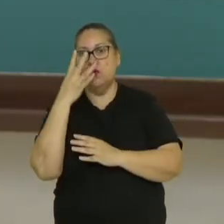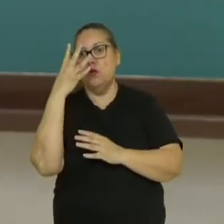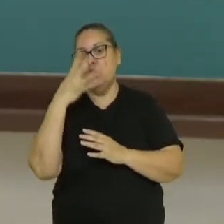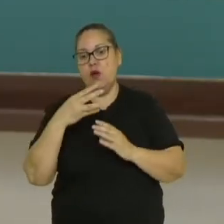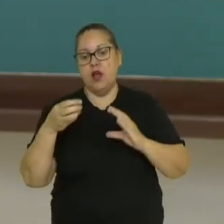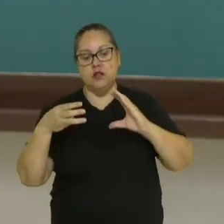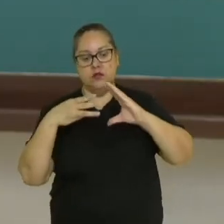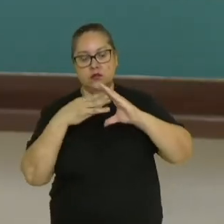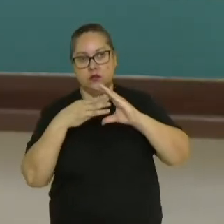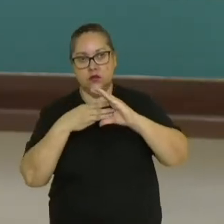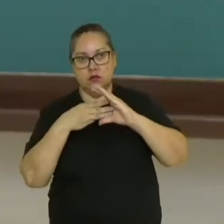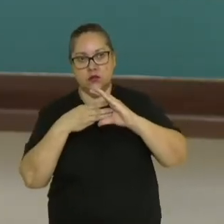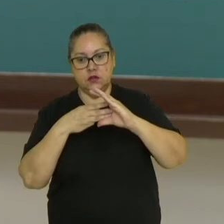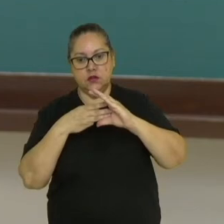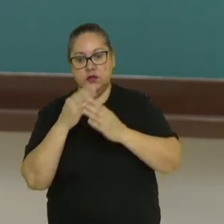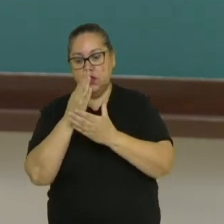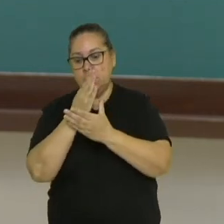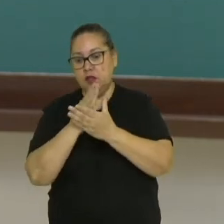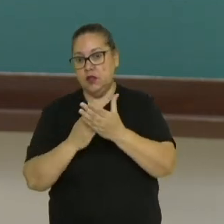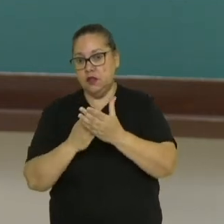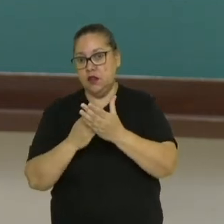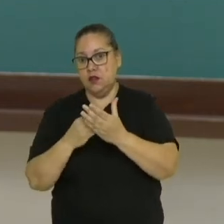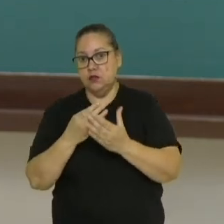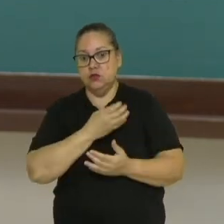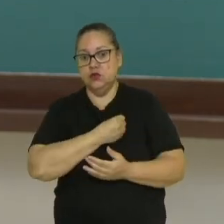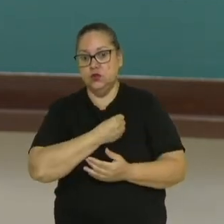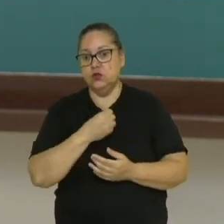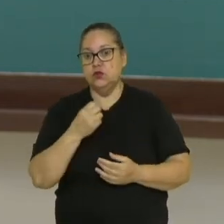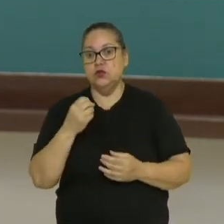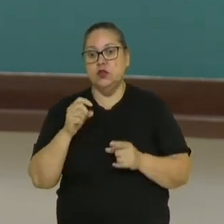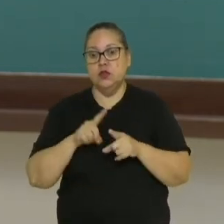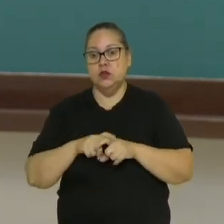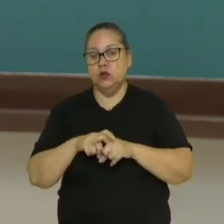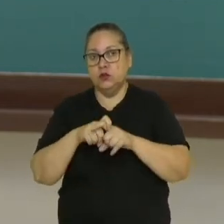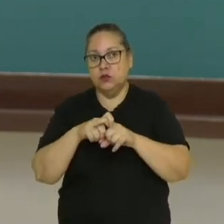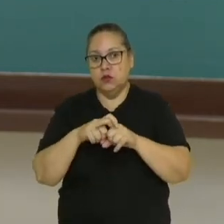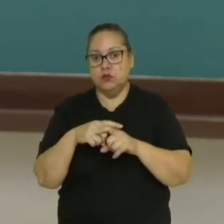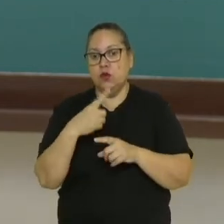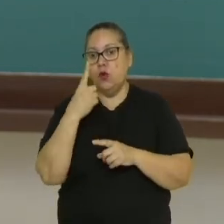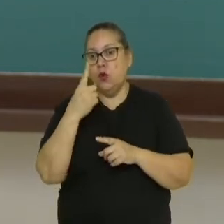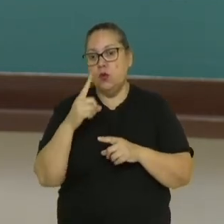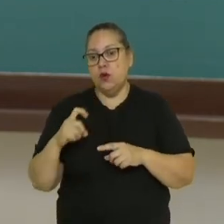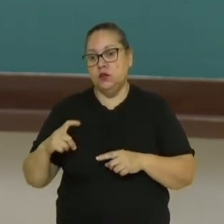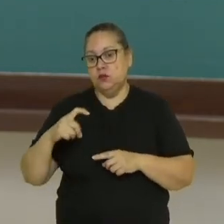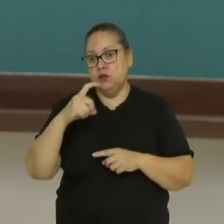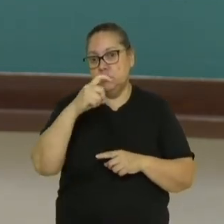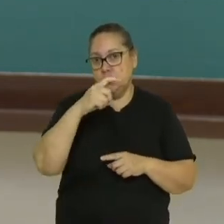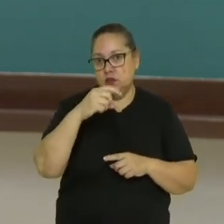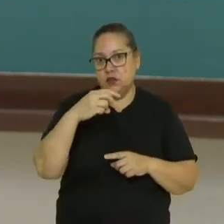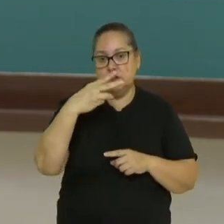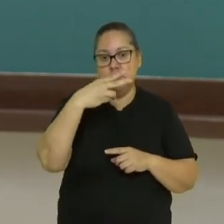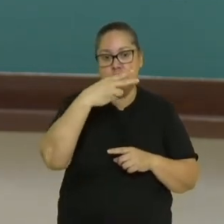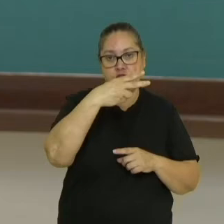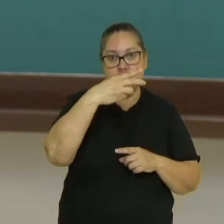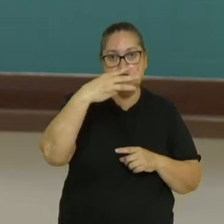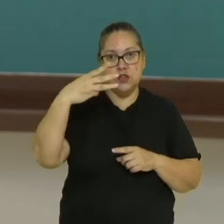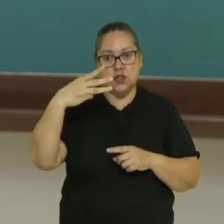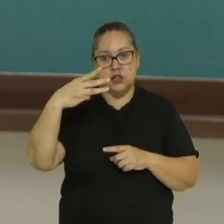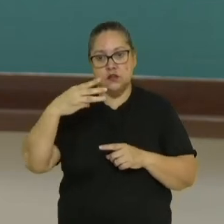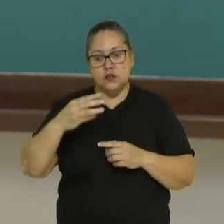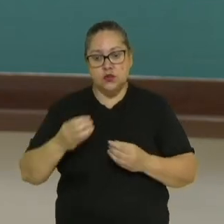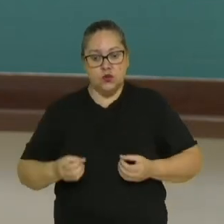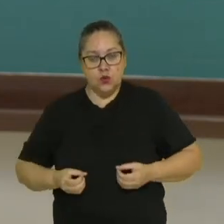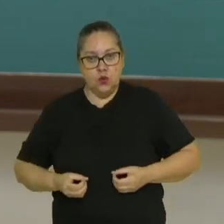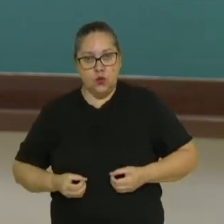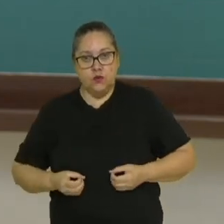Essas 4 células têm a metade do número dos cromossomos. Então, num espermatozoide teriam 23 cromossomos. No